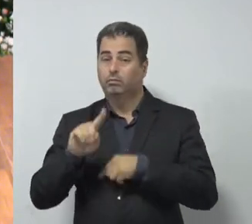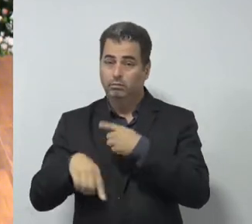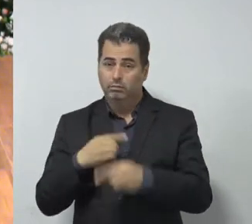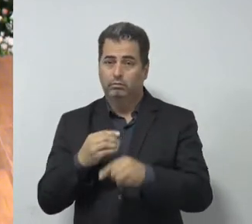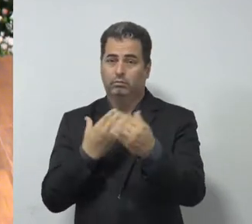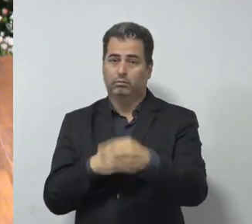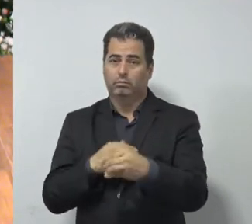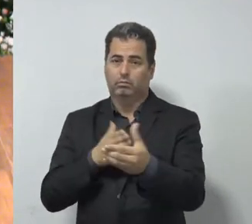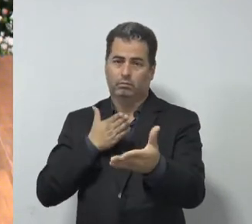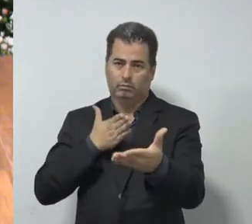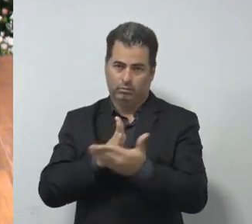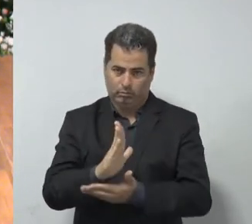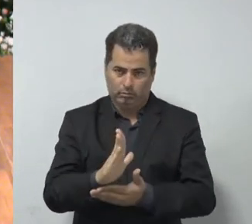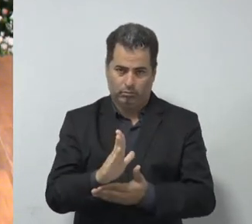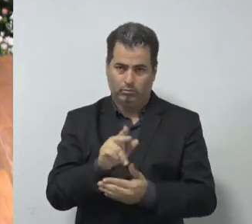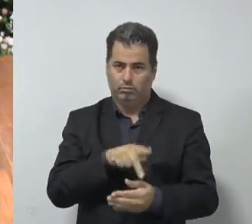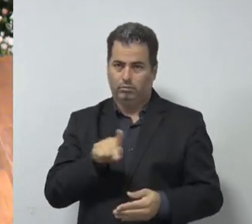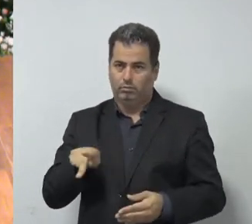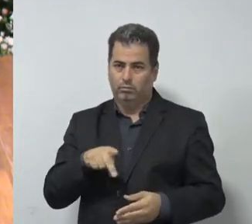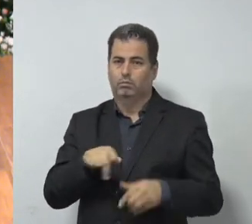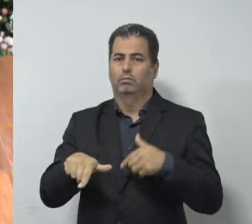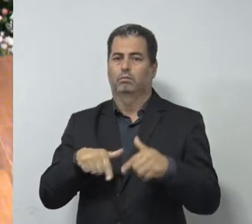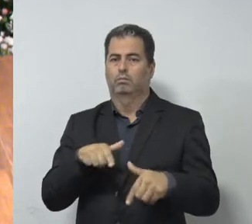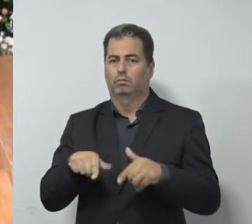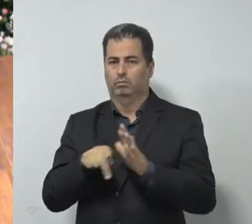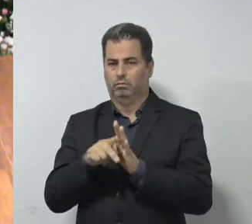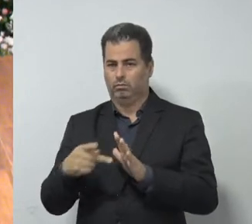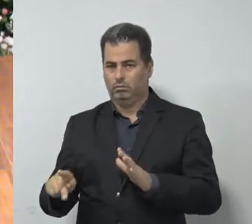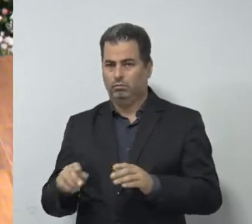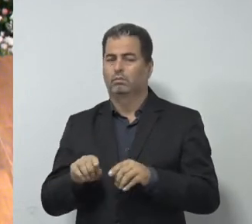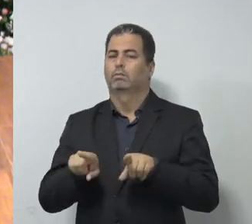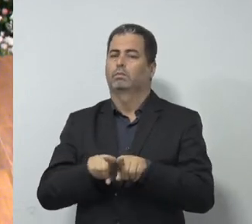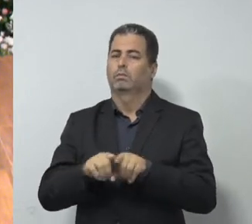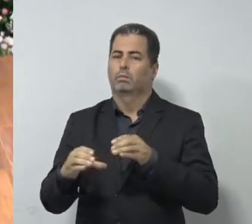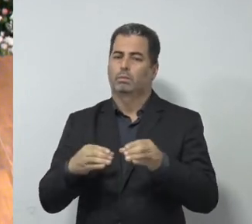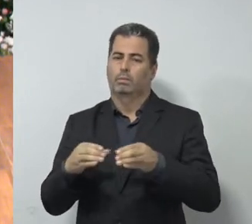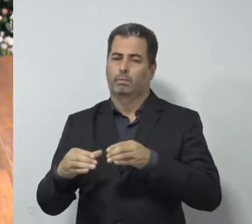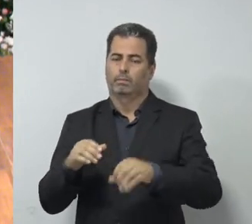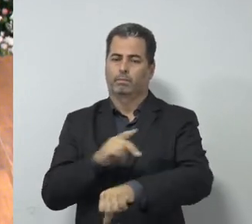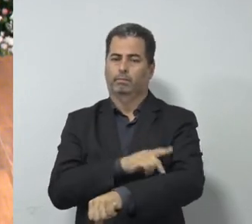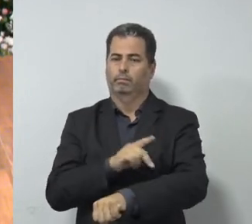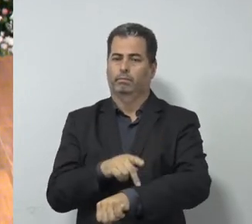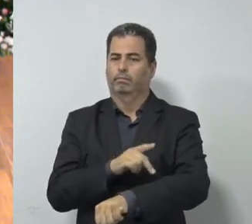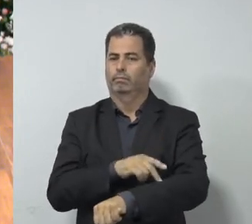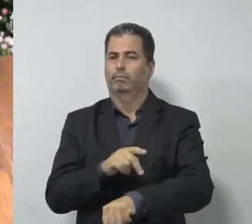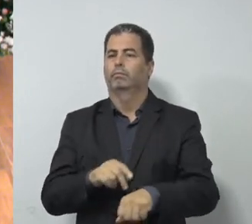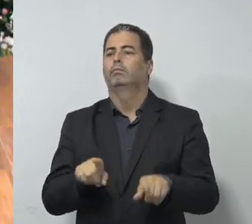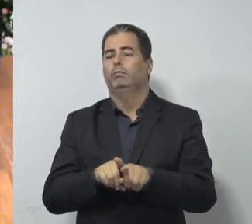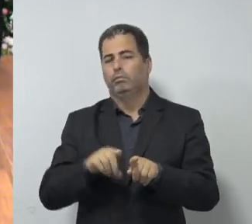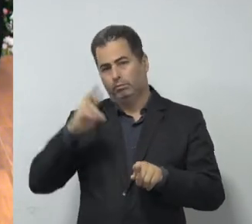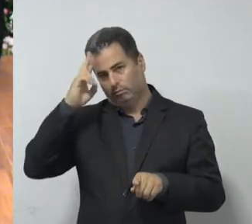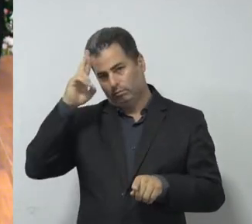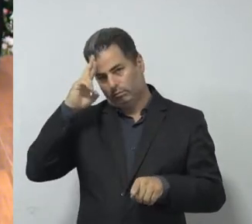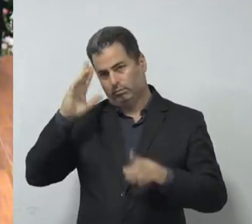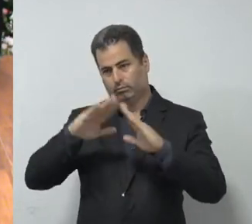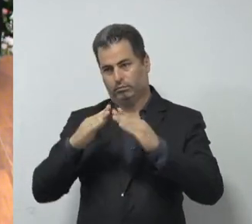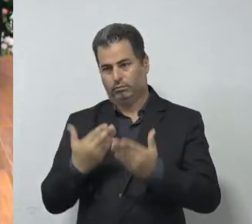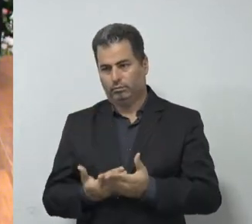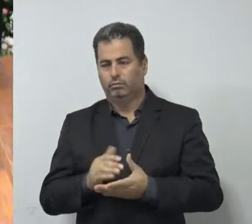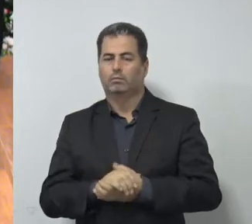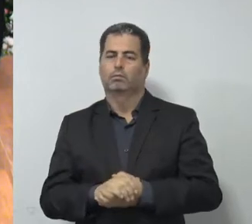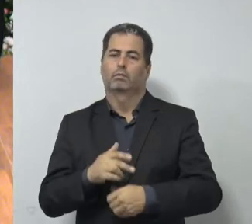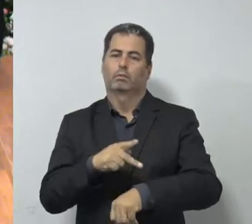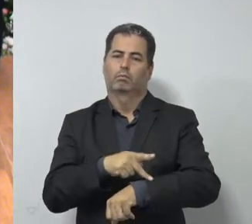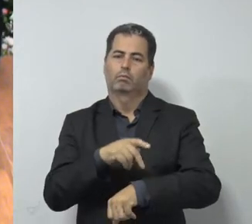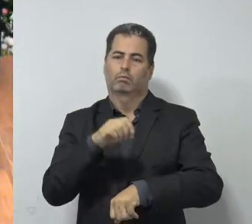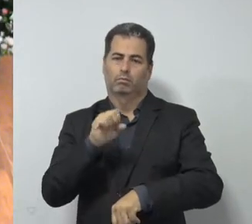em concurso como professora, atuando como regente, coordenadora pedagógica e gestora educacional. Pós-graduada